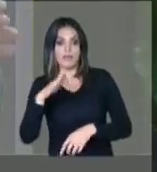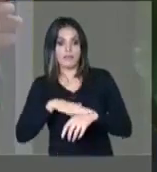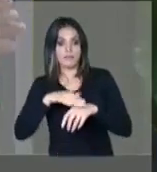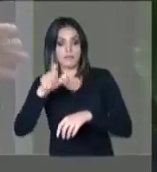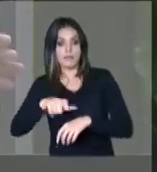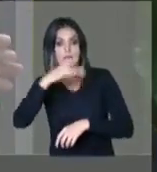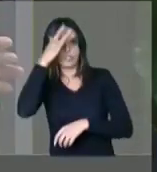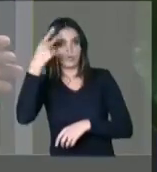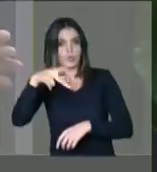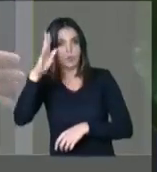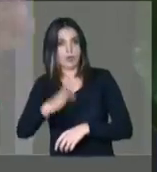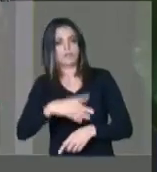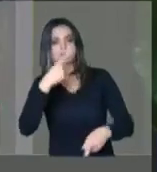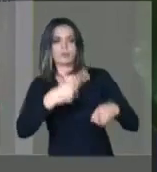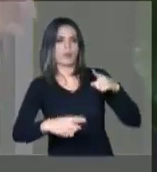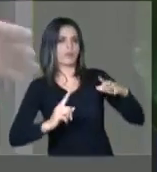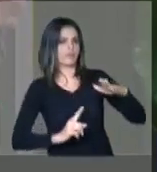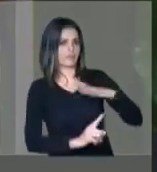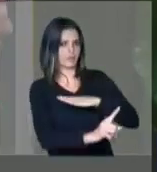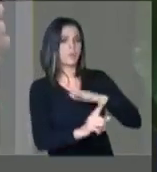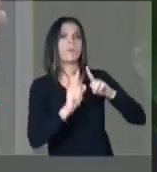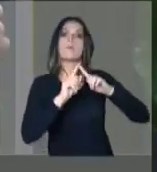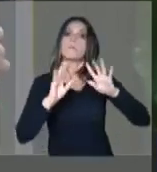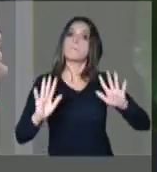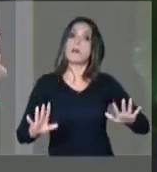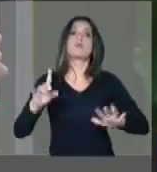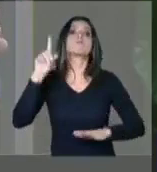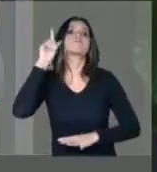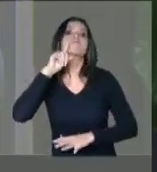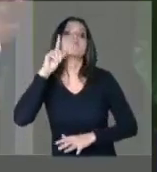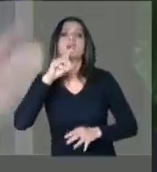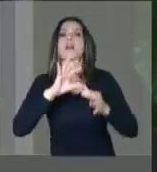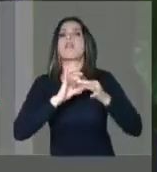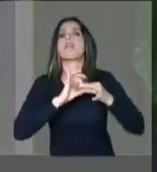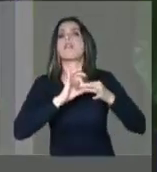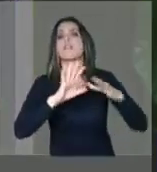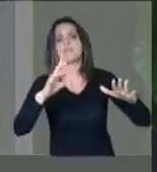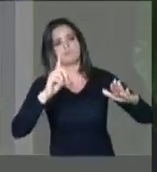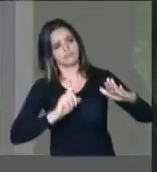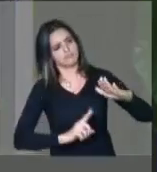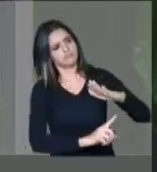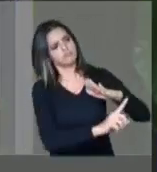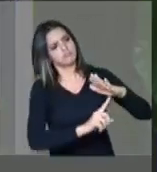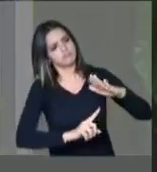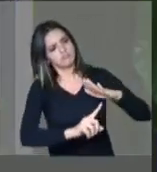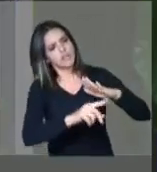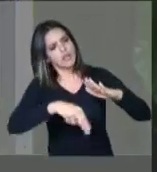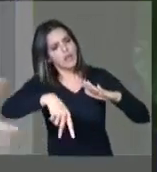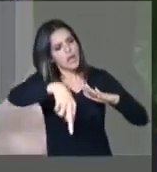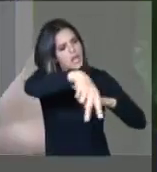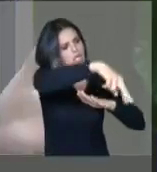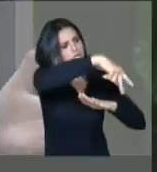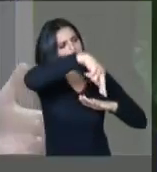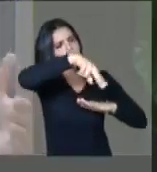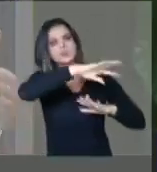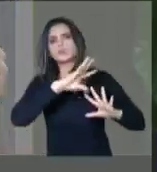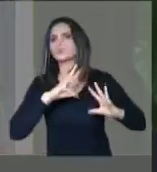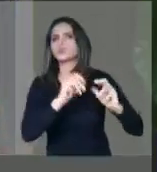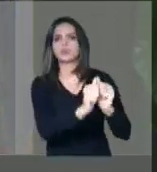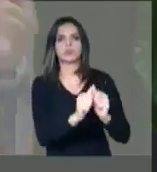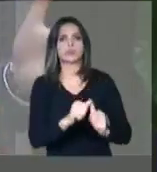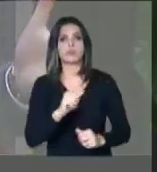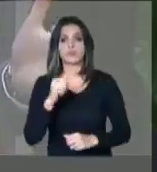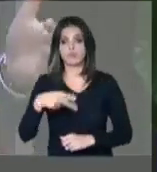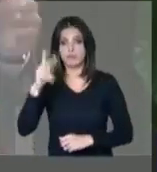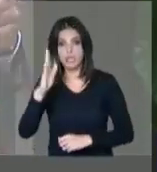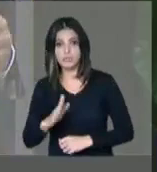América, criando aqui um enclave norte-americano no nosso território. Na prática, quase